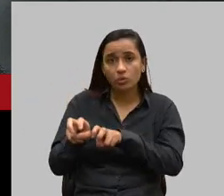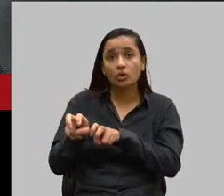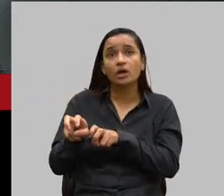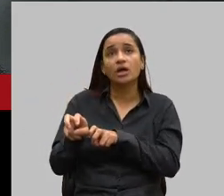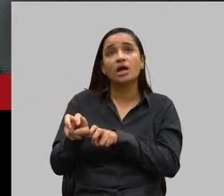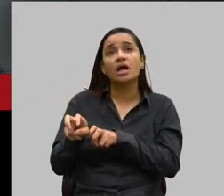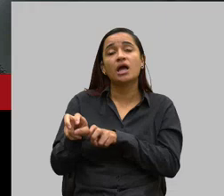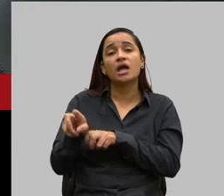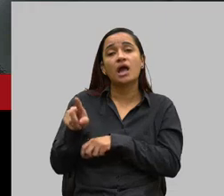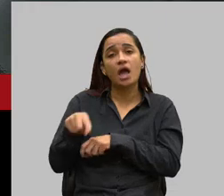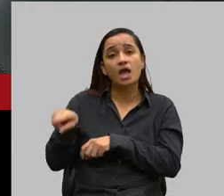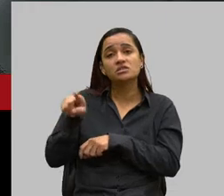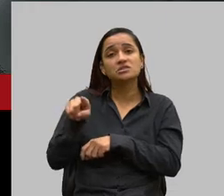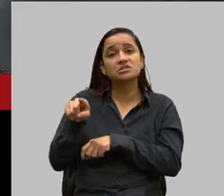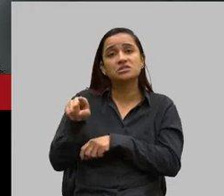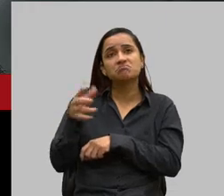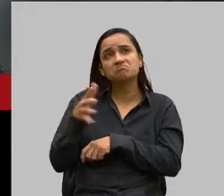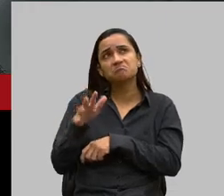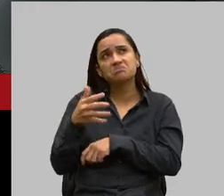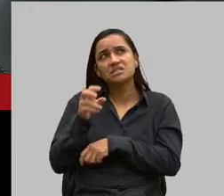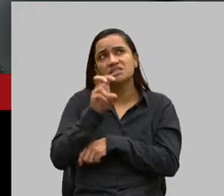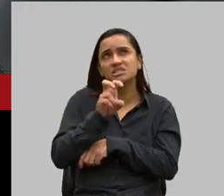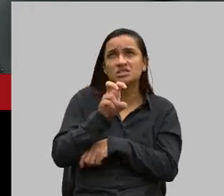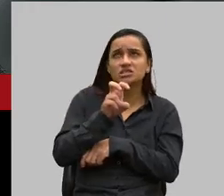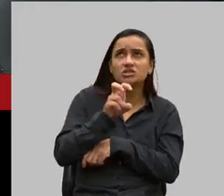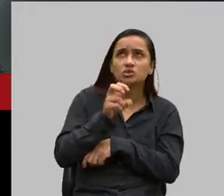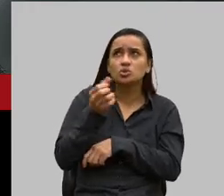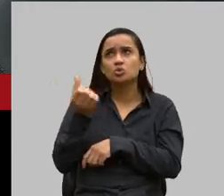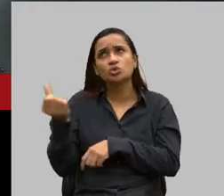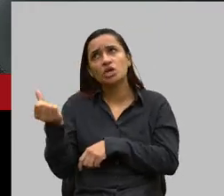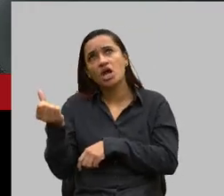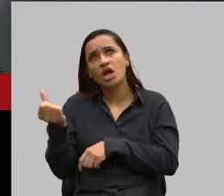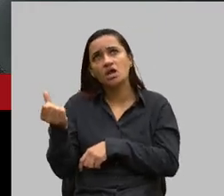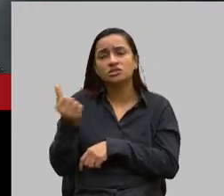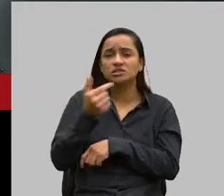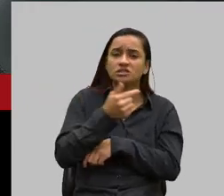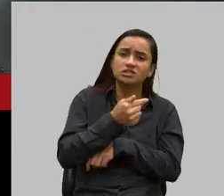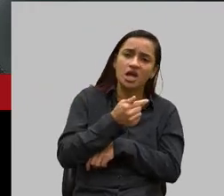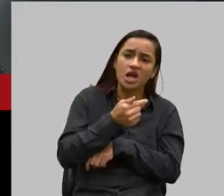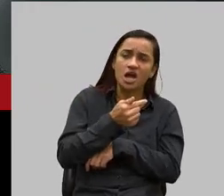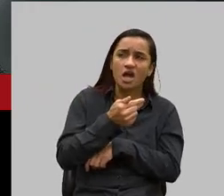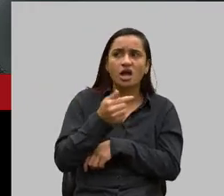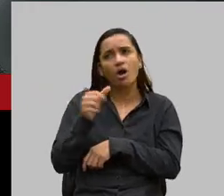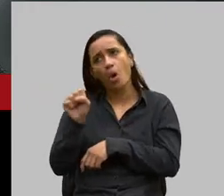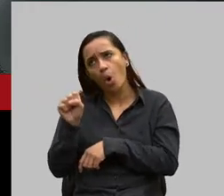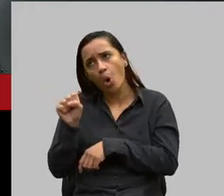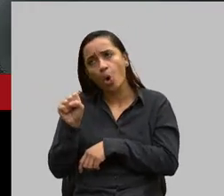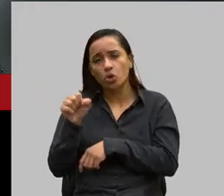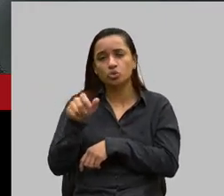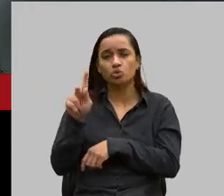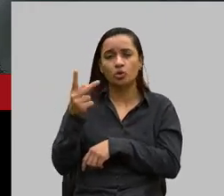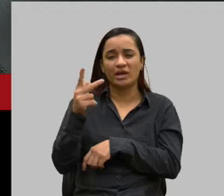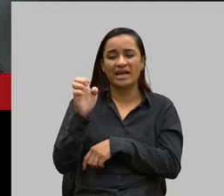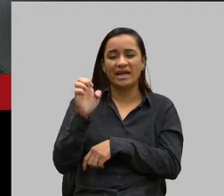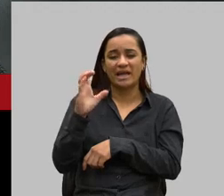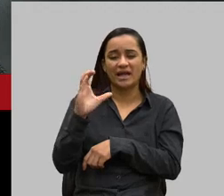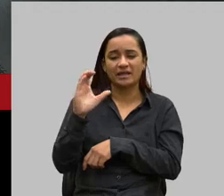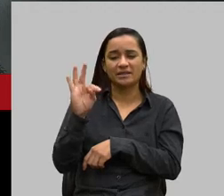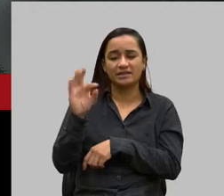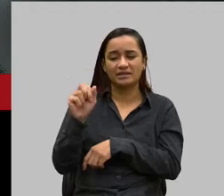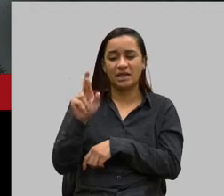eh de 5 6 7 8 hectares e lá a vocação é para o turismo para o